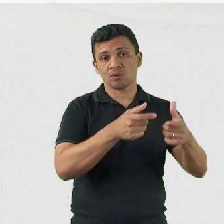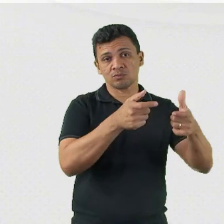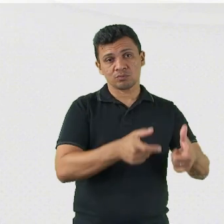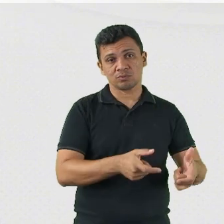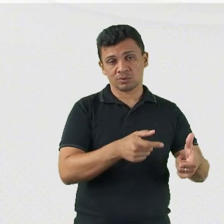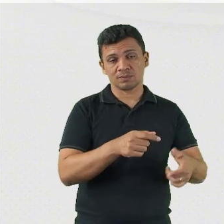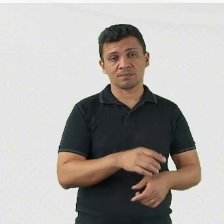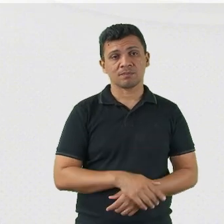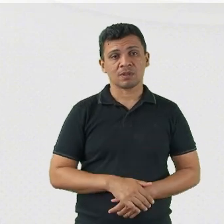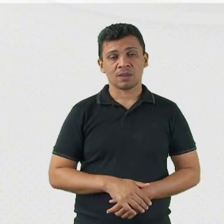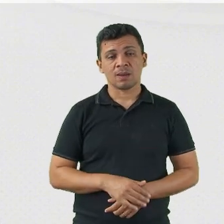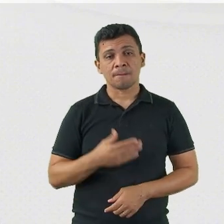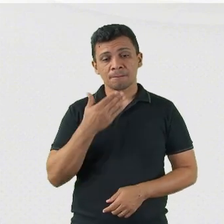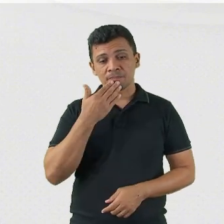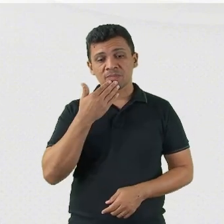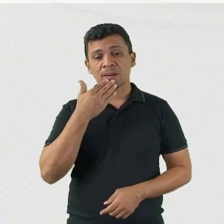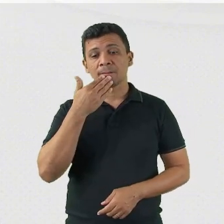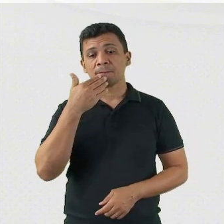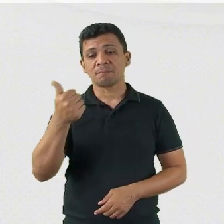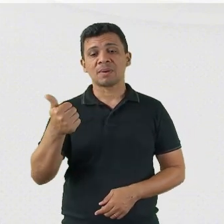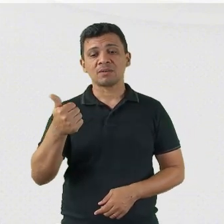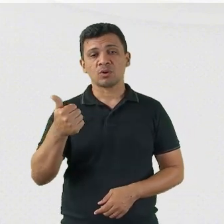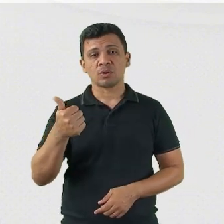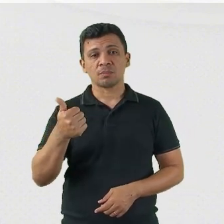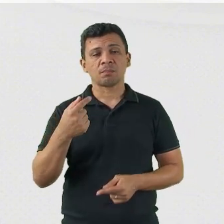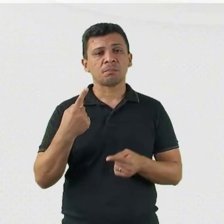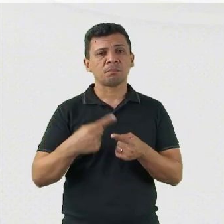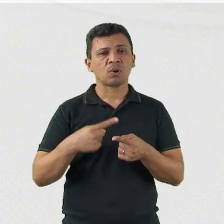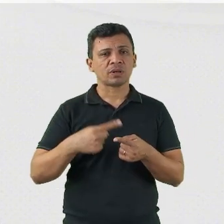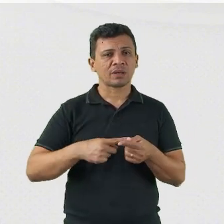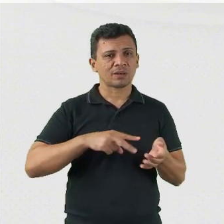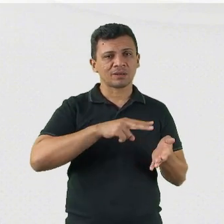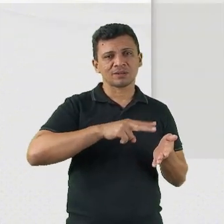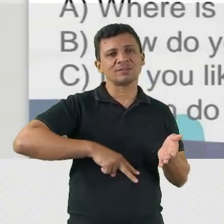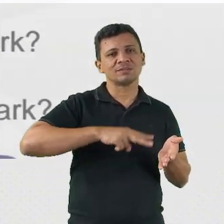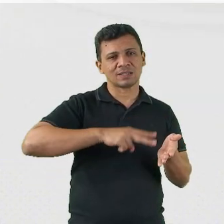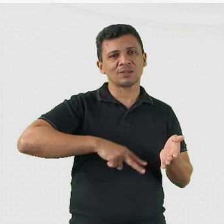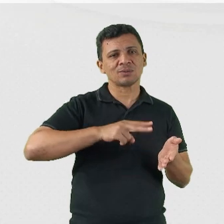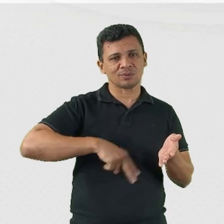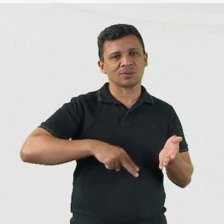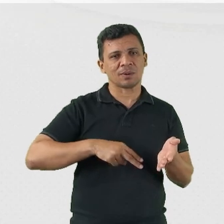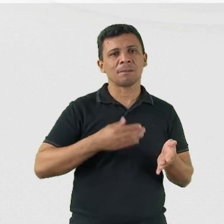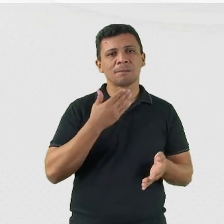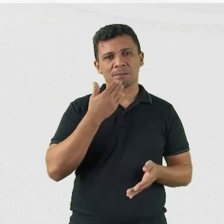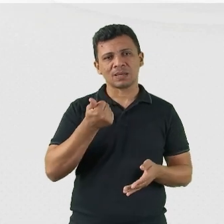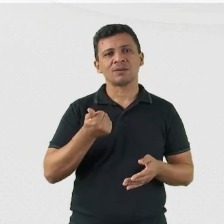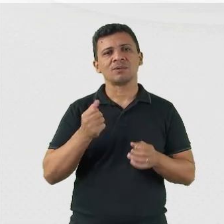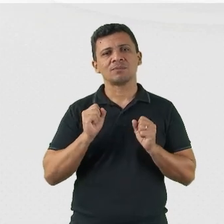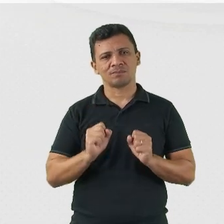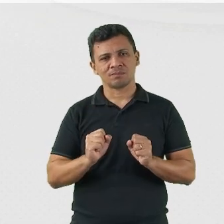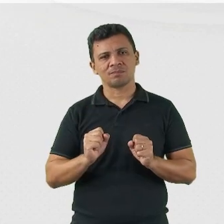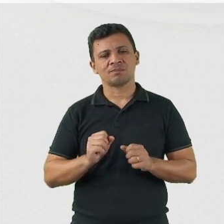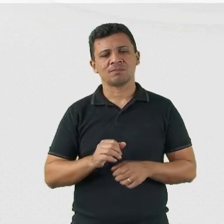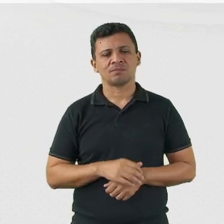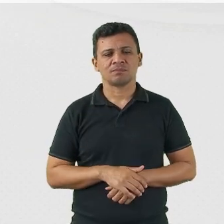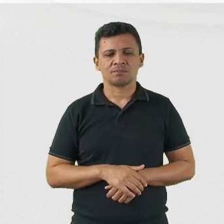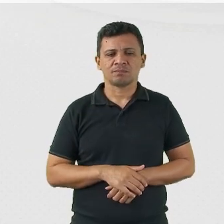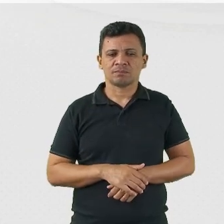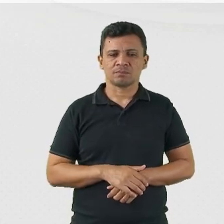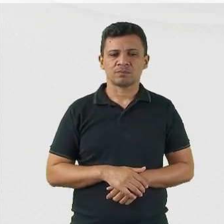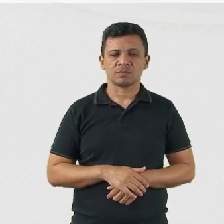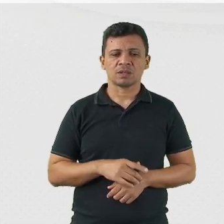Então, ela acha que é mais conveniente, a pessoa acha, pois permite a leitura de livros. Ali a gente